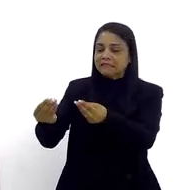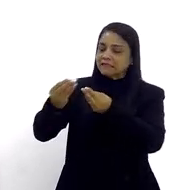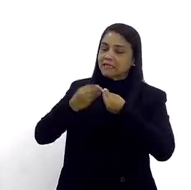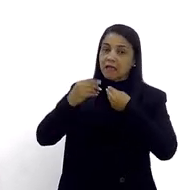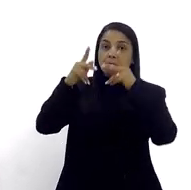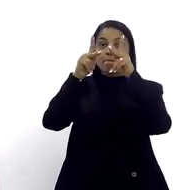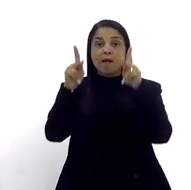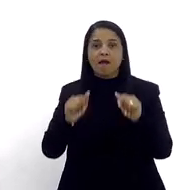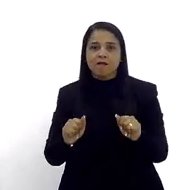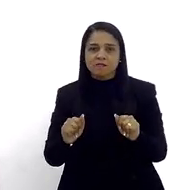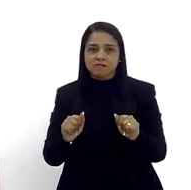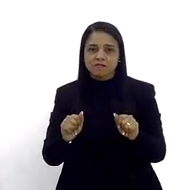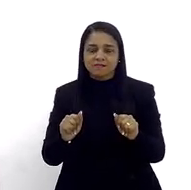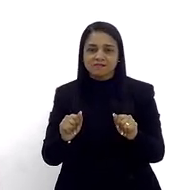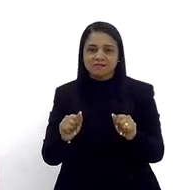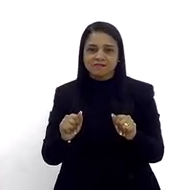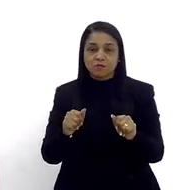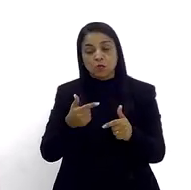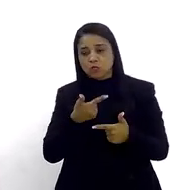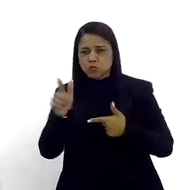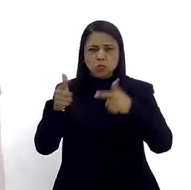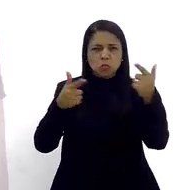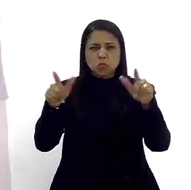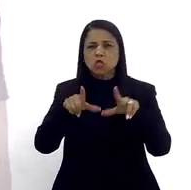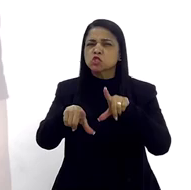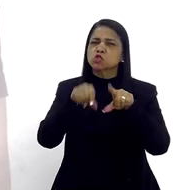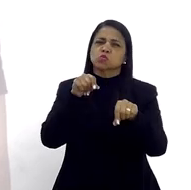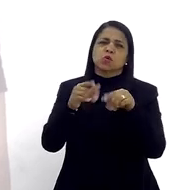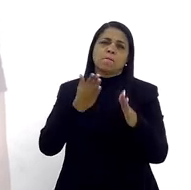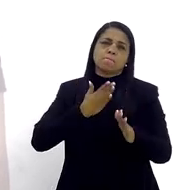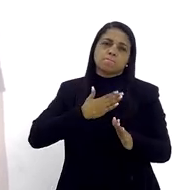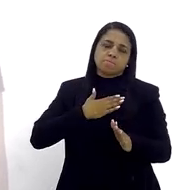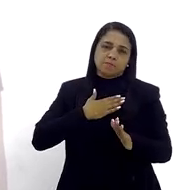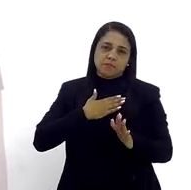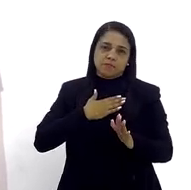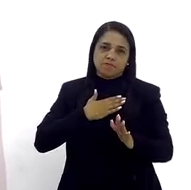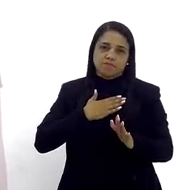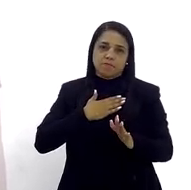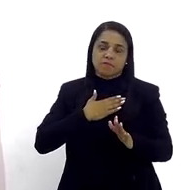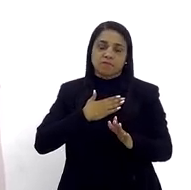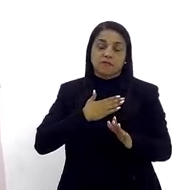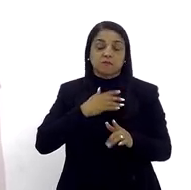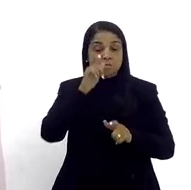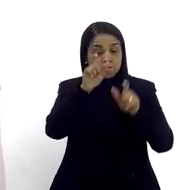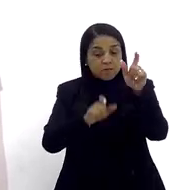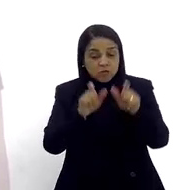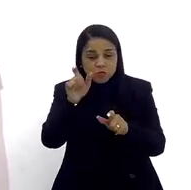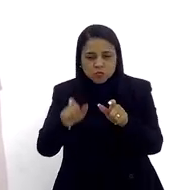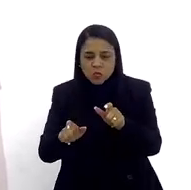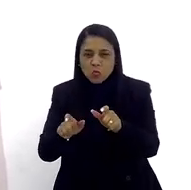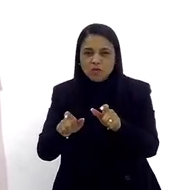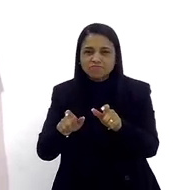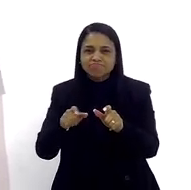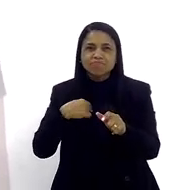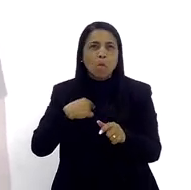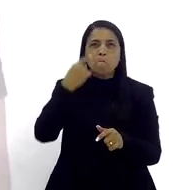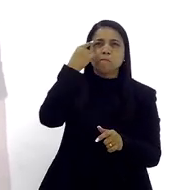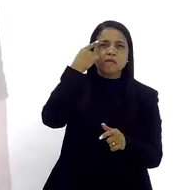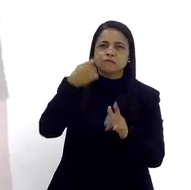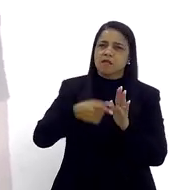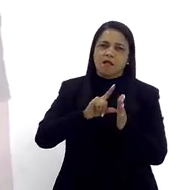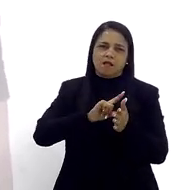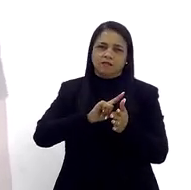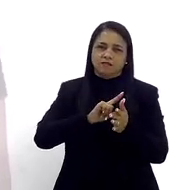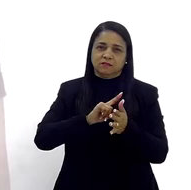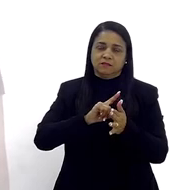porque o resto é escolha minha existe uma coisa que as pessoas não levam em conta é